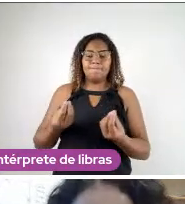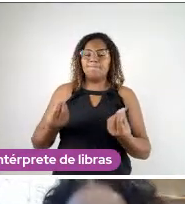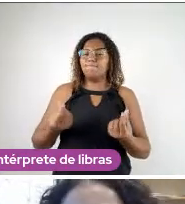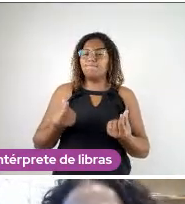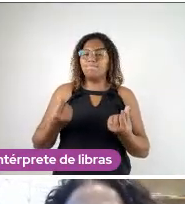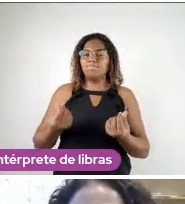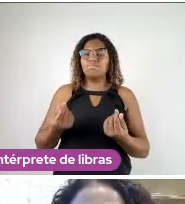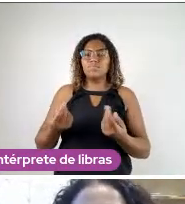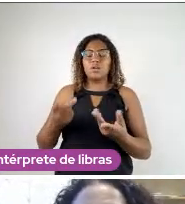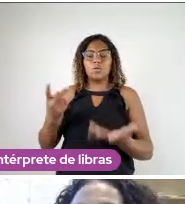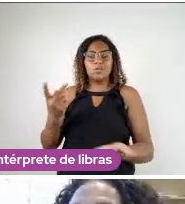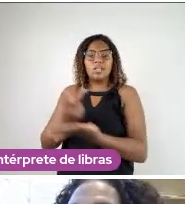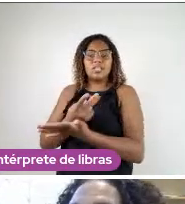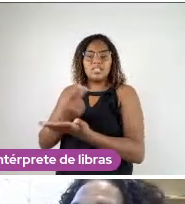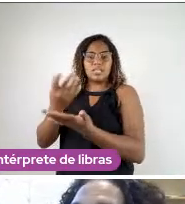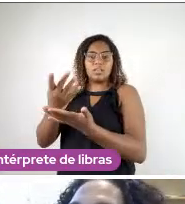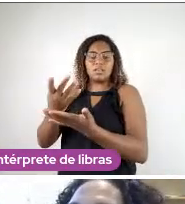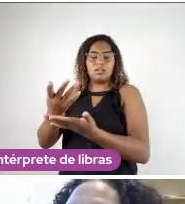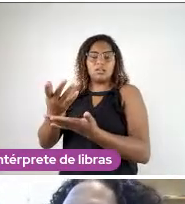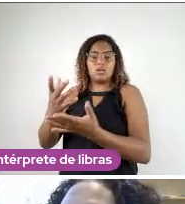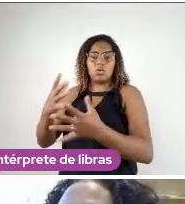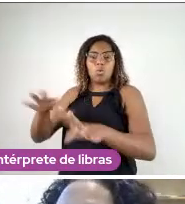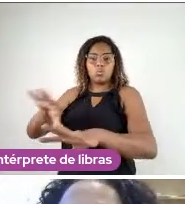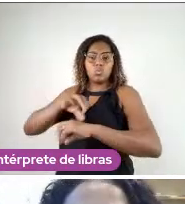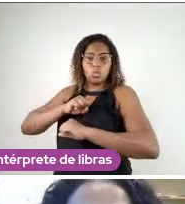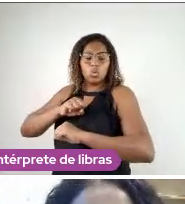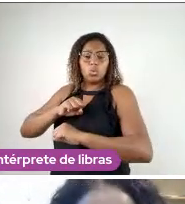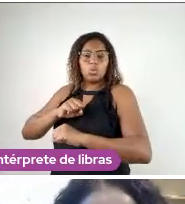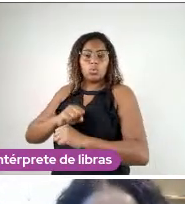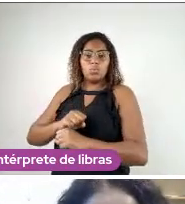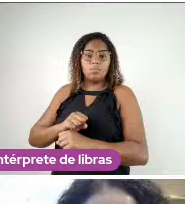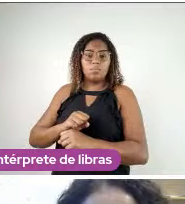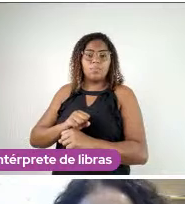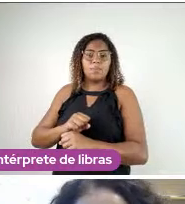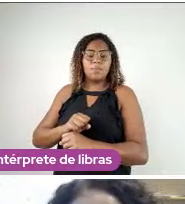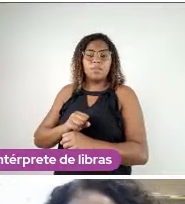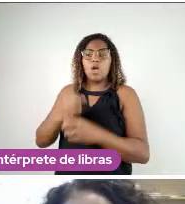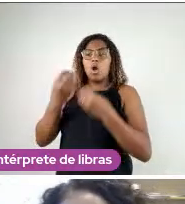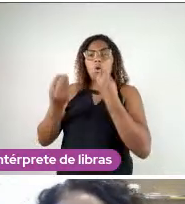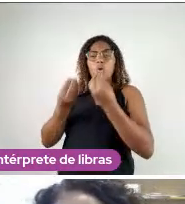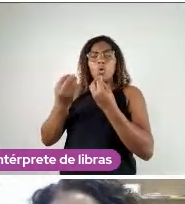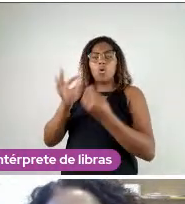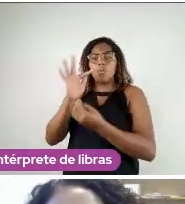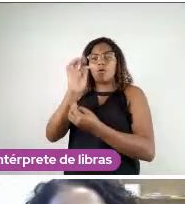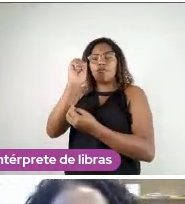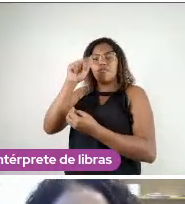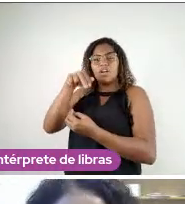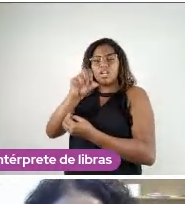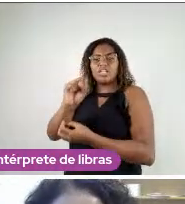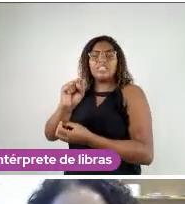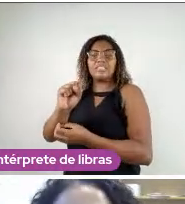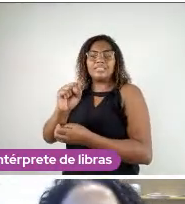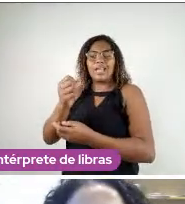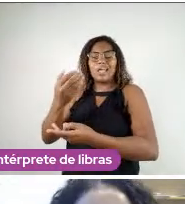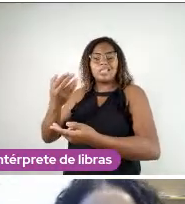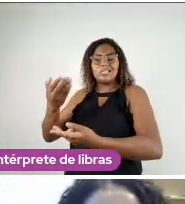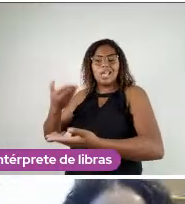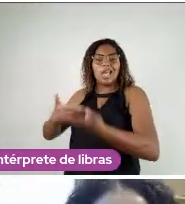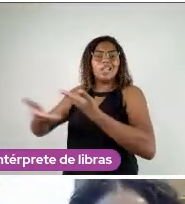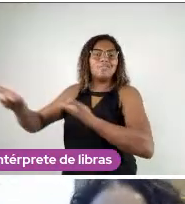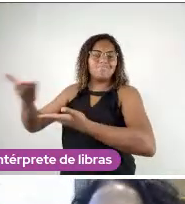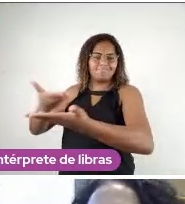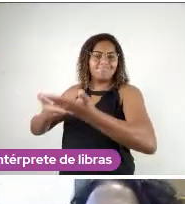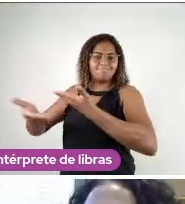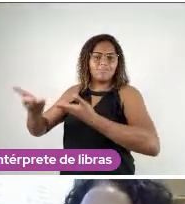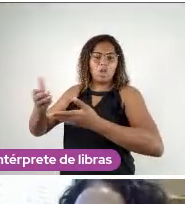dessa apresentação, que é como as fãs se relacionam com a Blue Economy. Né? O que é a